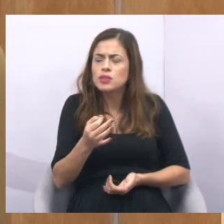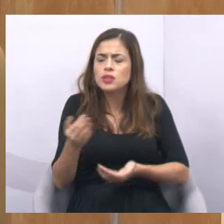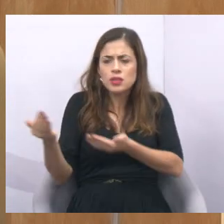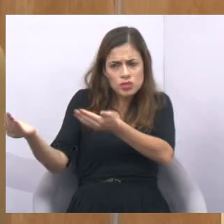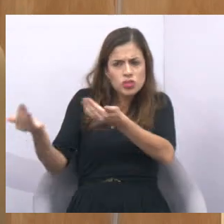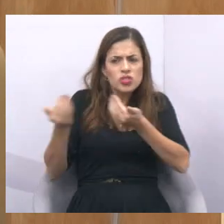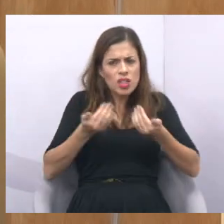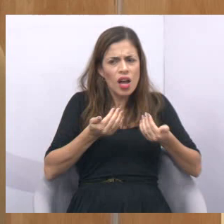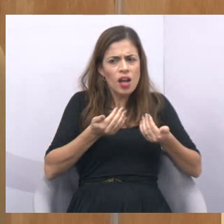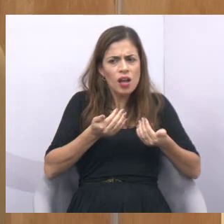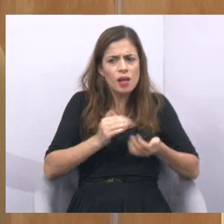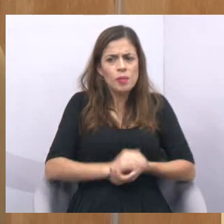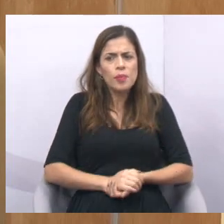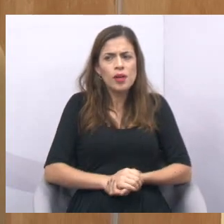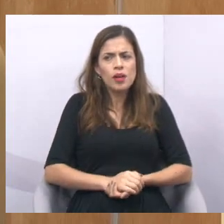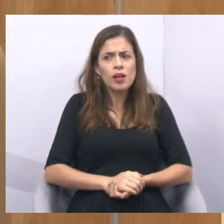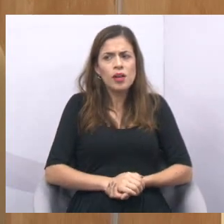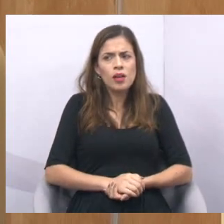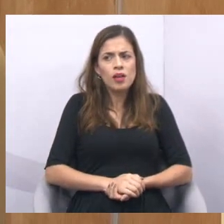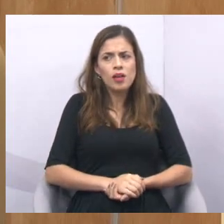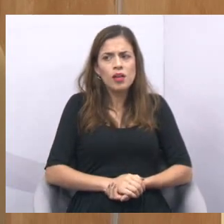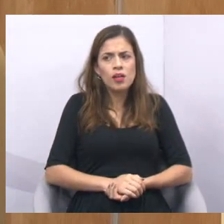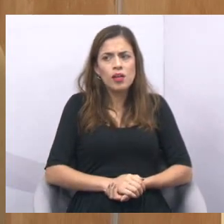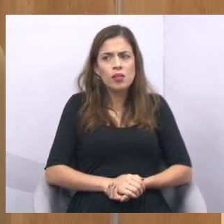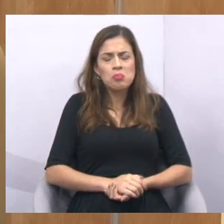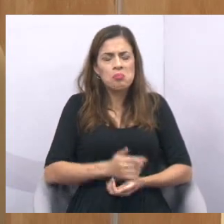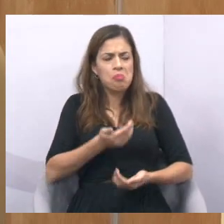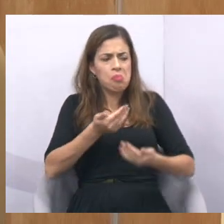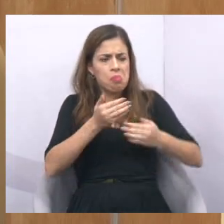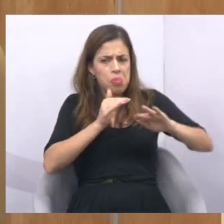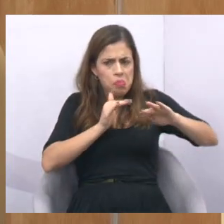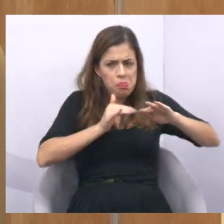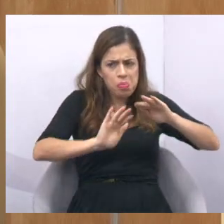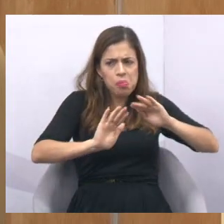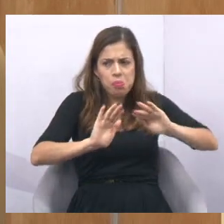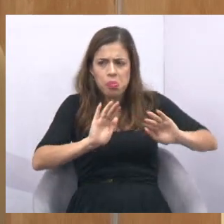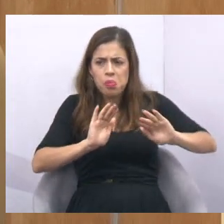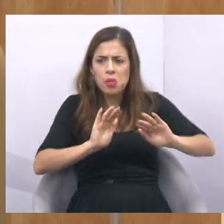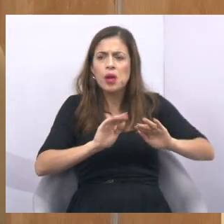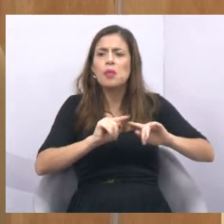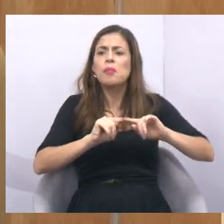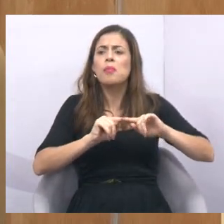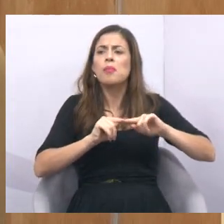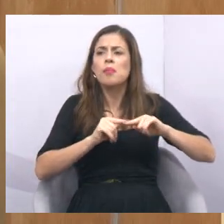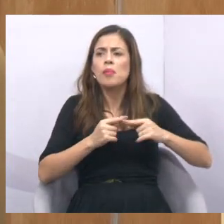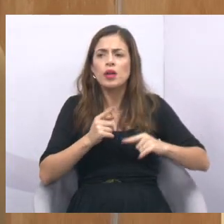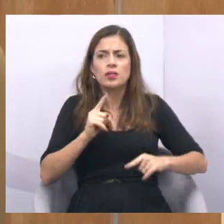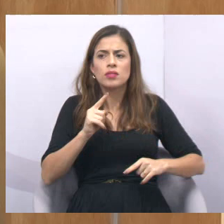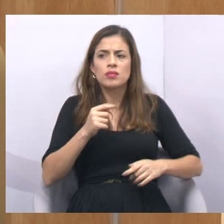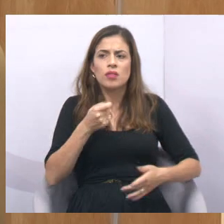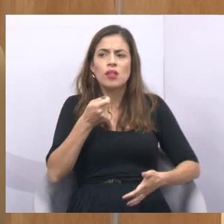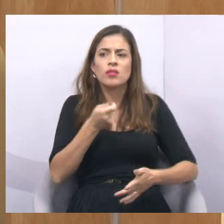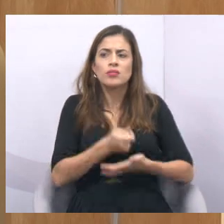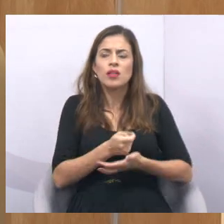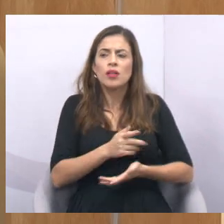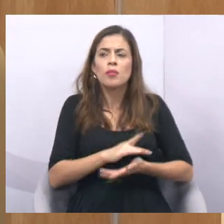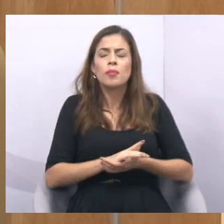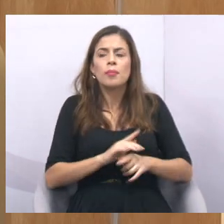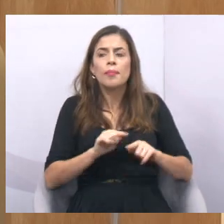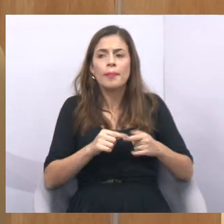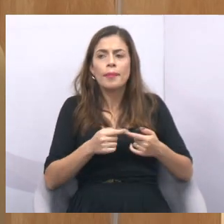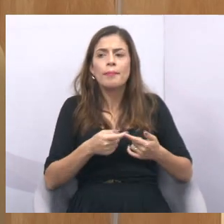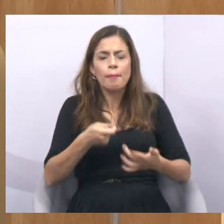Líbano. Enfrentei algumas barreiras, mas não que eu seja duro para exigir, mas eu exigi